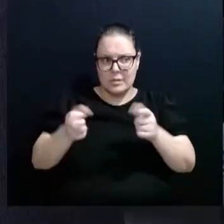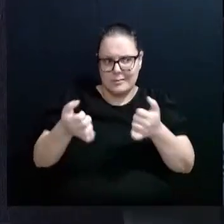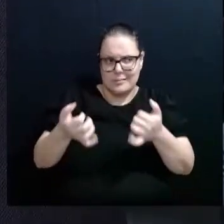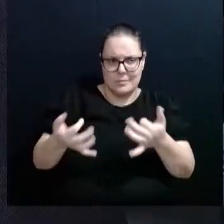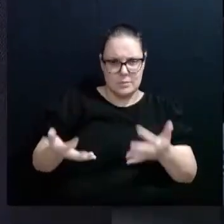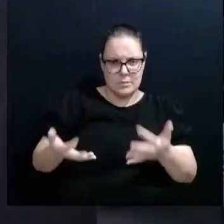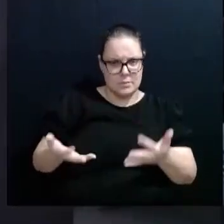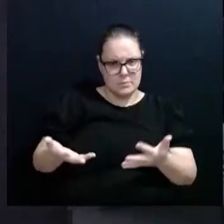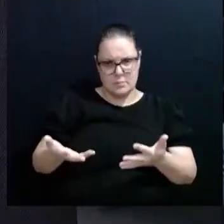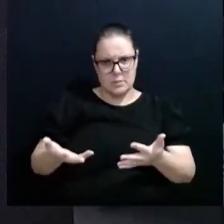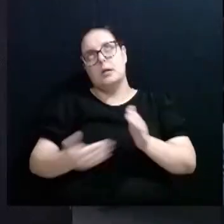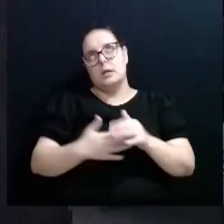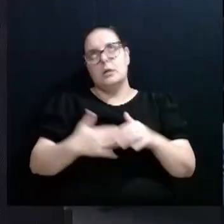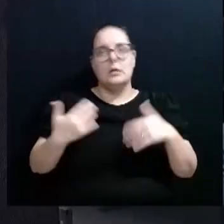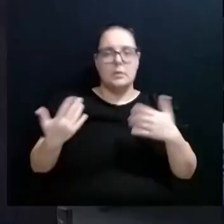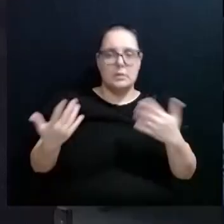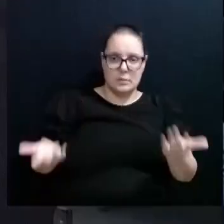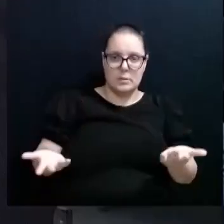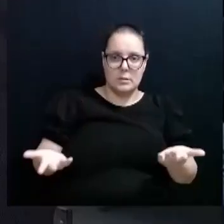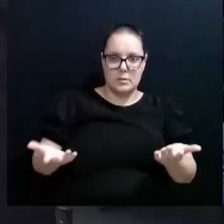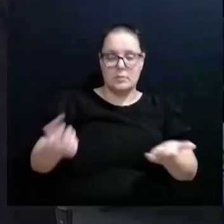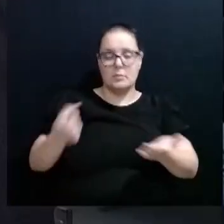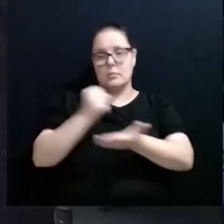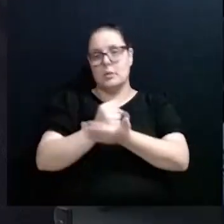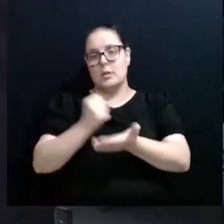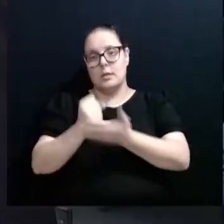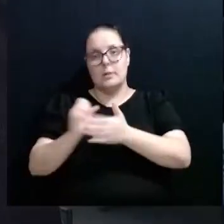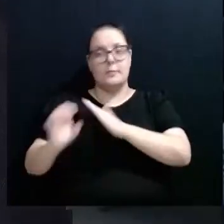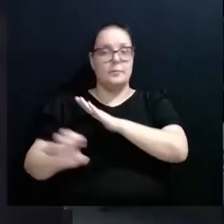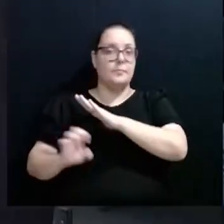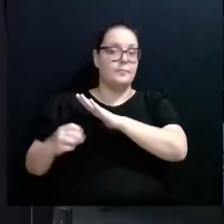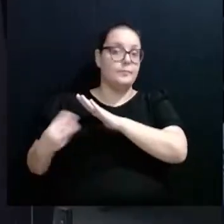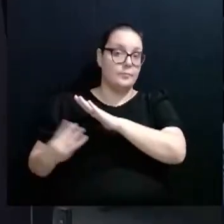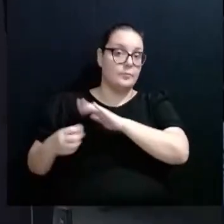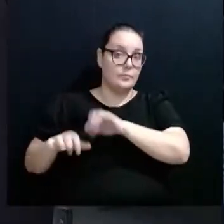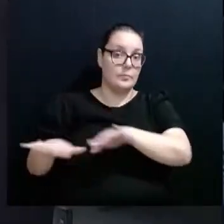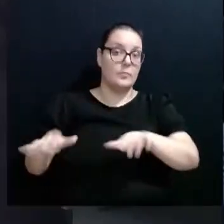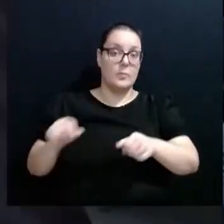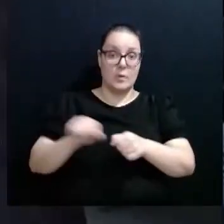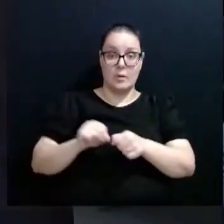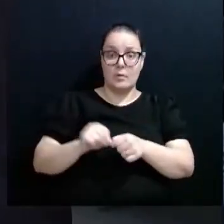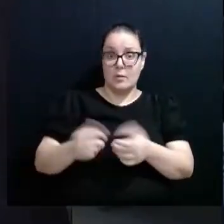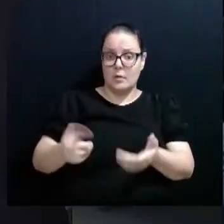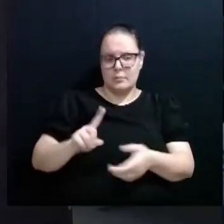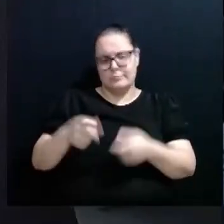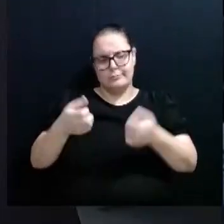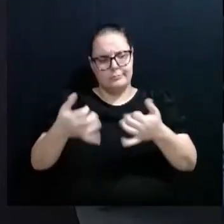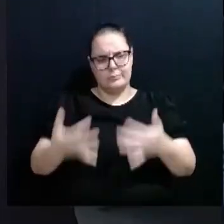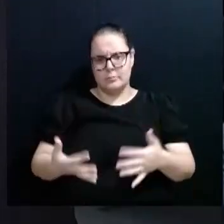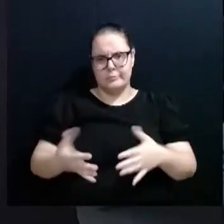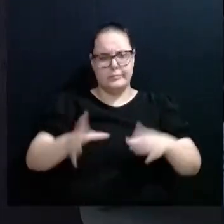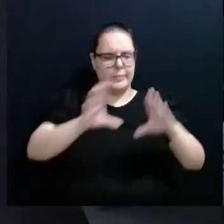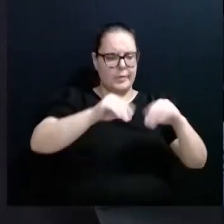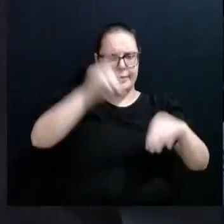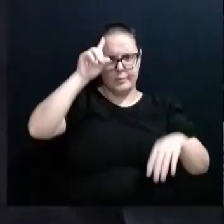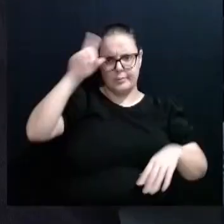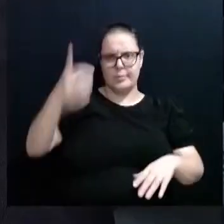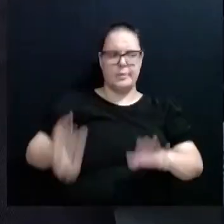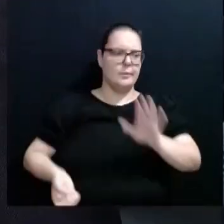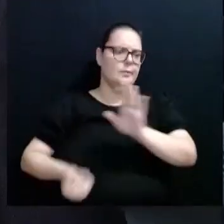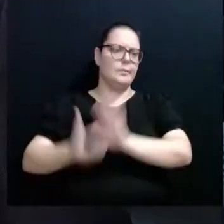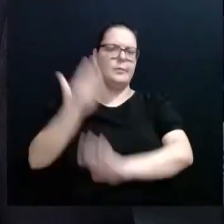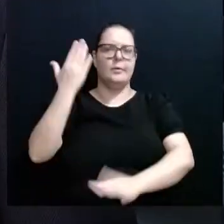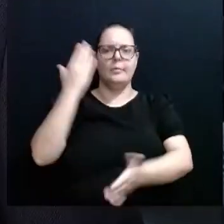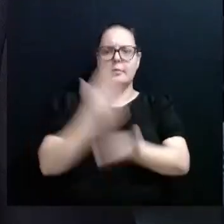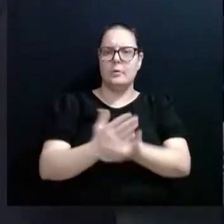que uma contratação de uma empresa terceirizada tenha sido feito, não justifica de uma hora para outra criar esse desabastecimento, que